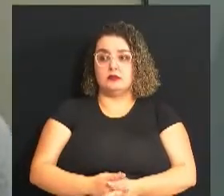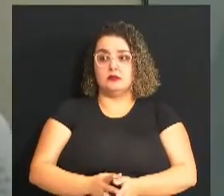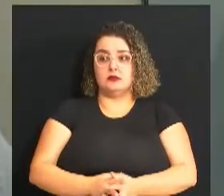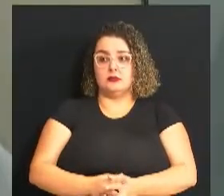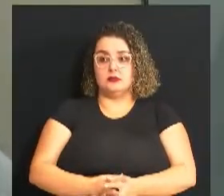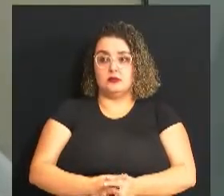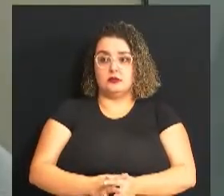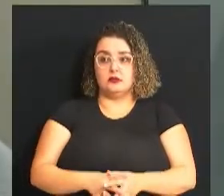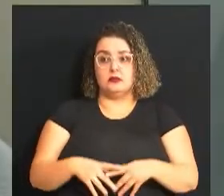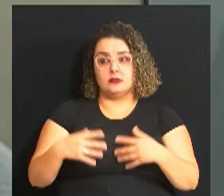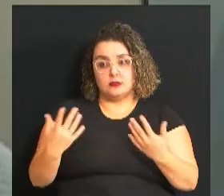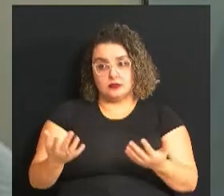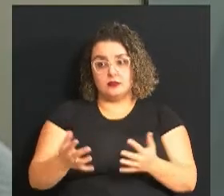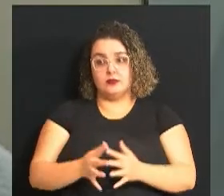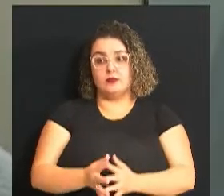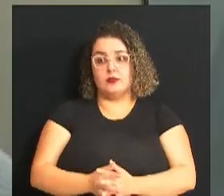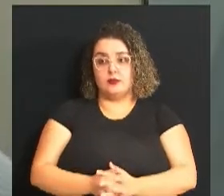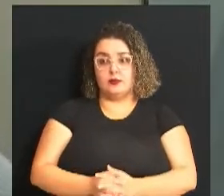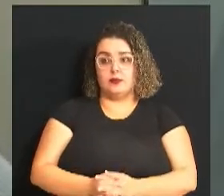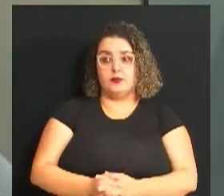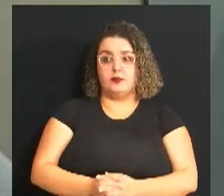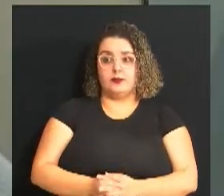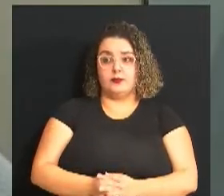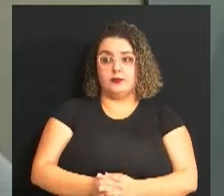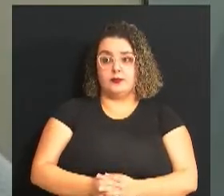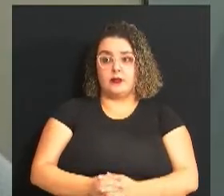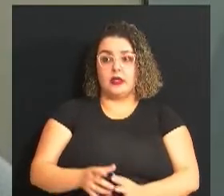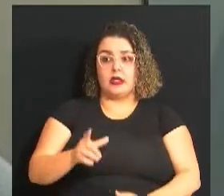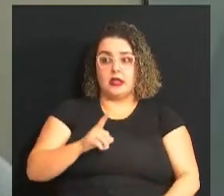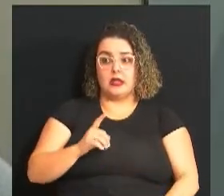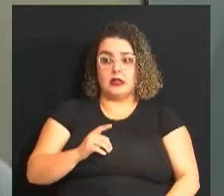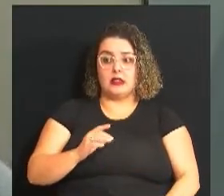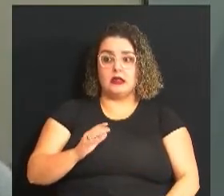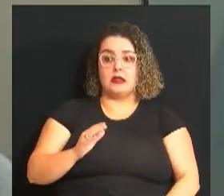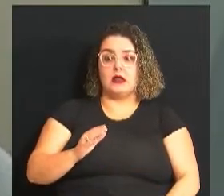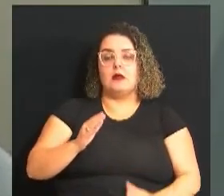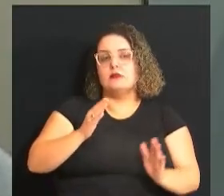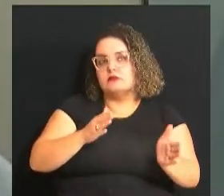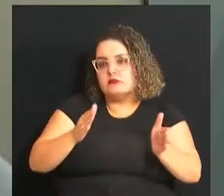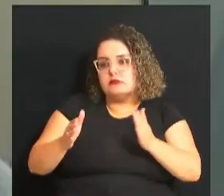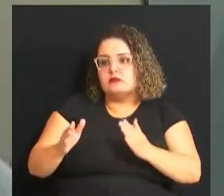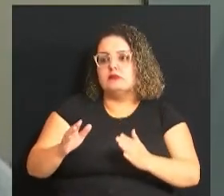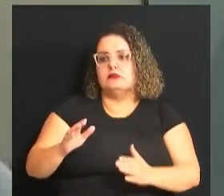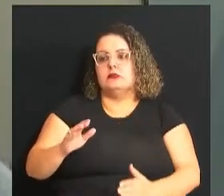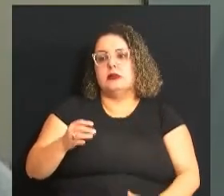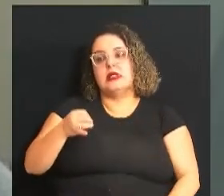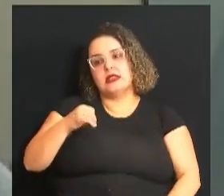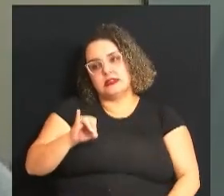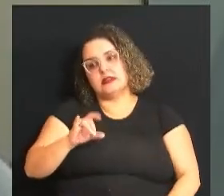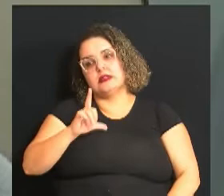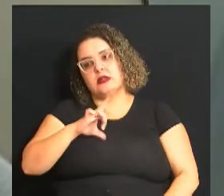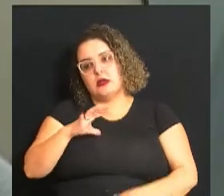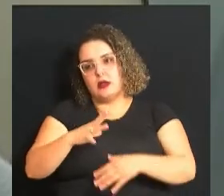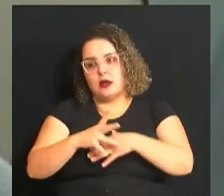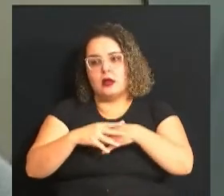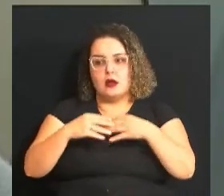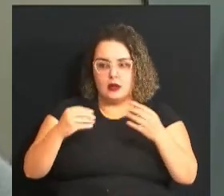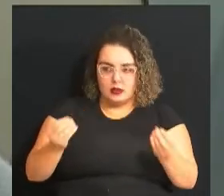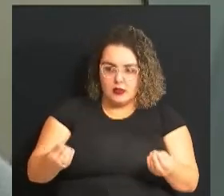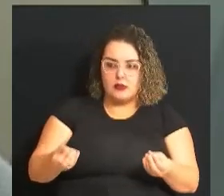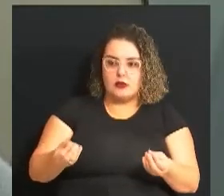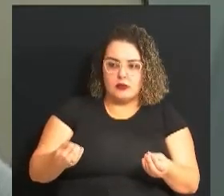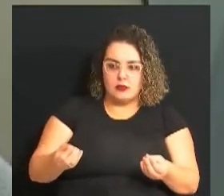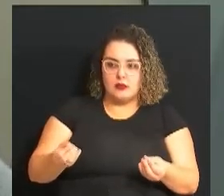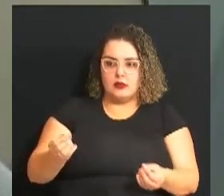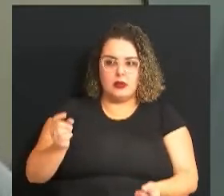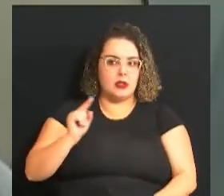Então, existe um fluxo que é seguido pelos hemocentros que, mesmo que tenha curado, eles